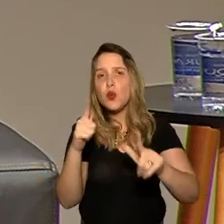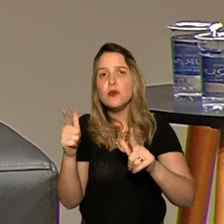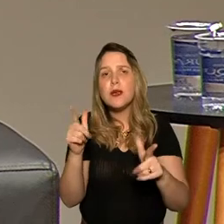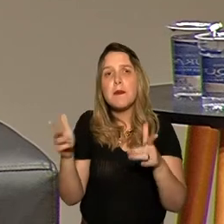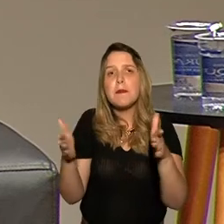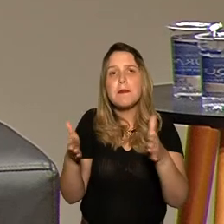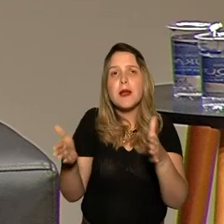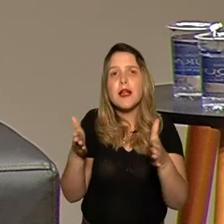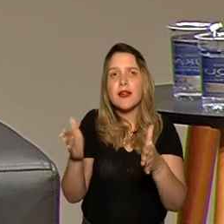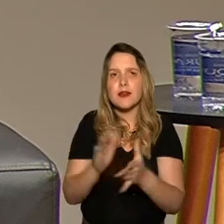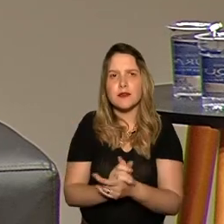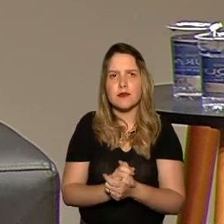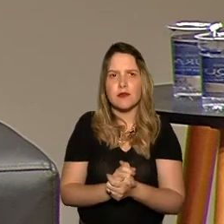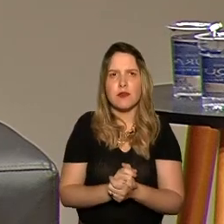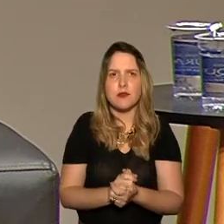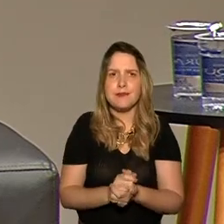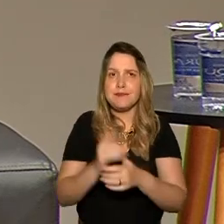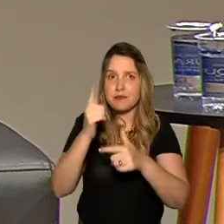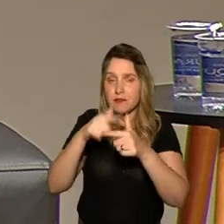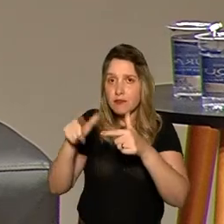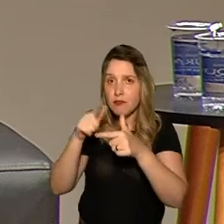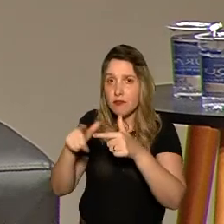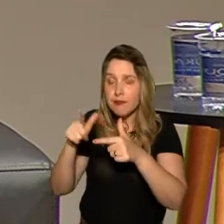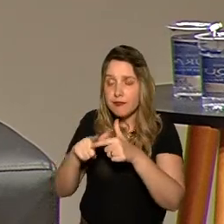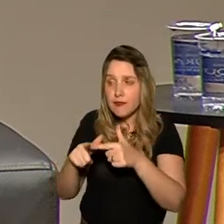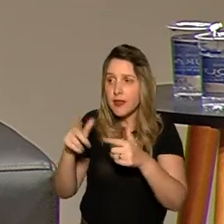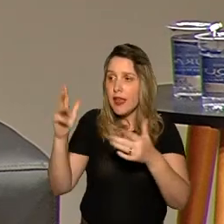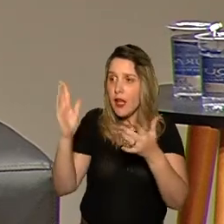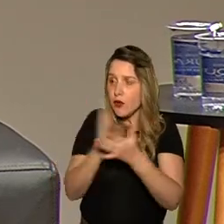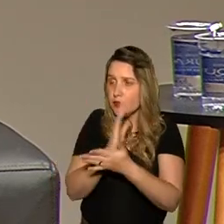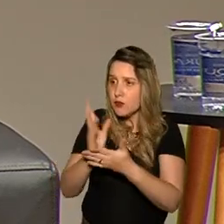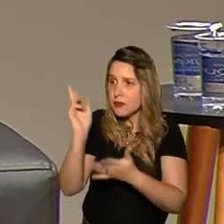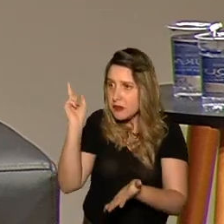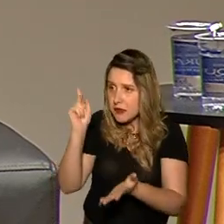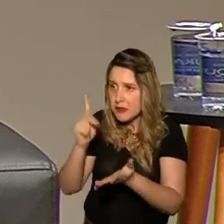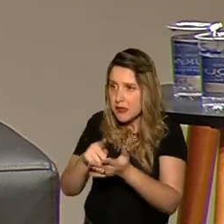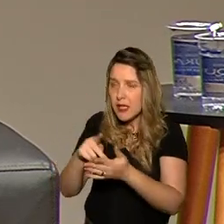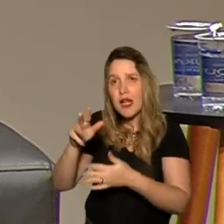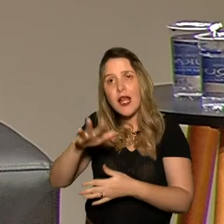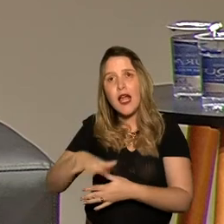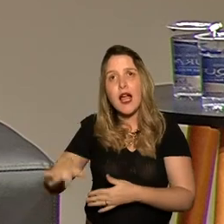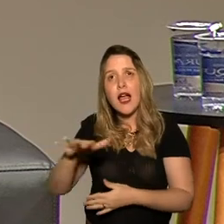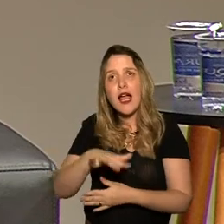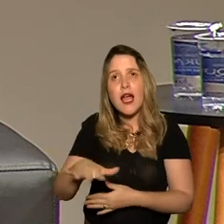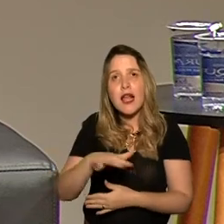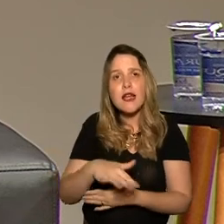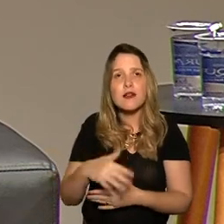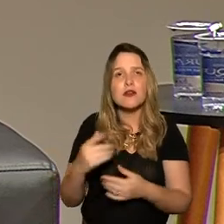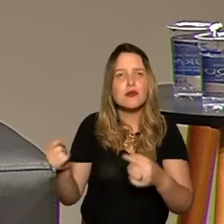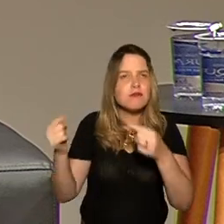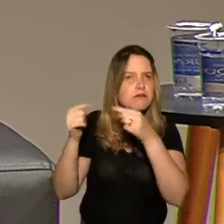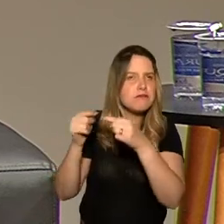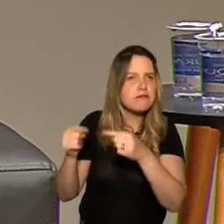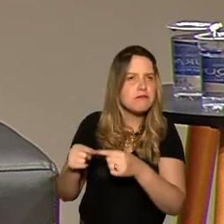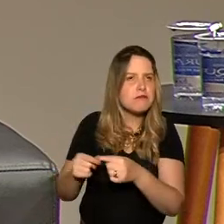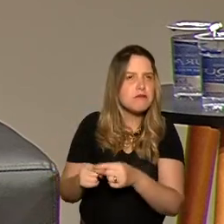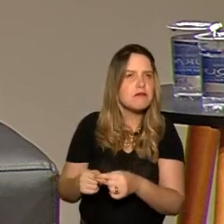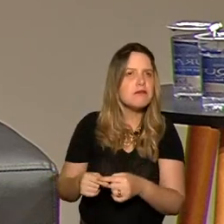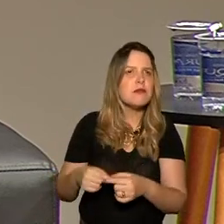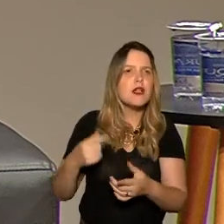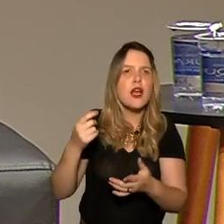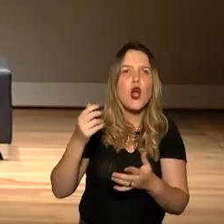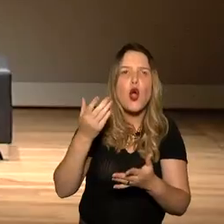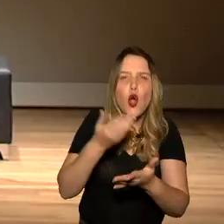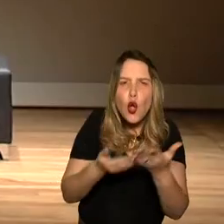do problema ao nos afetar a arte também nos convida a falar nos convida